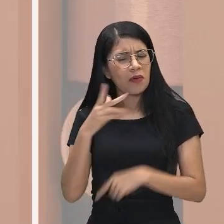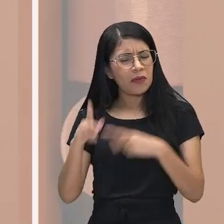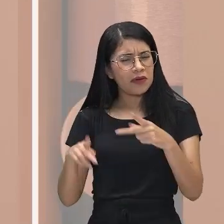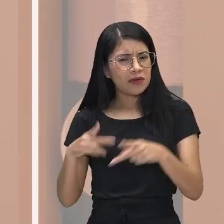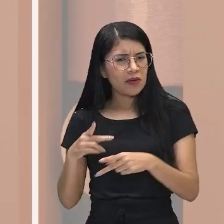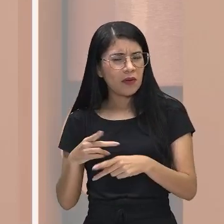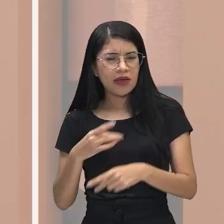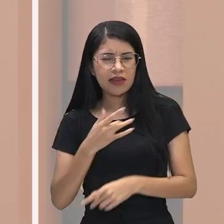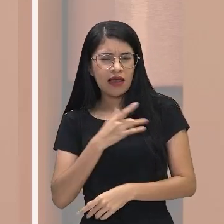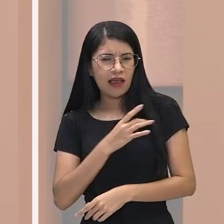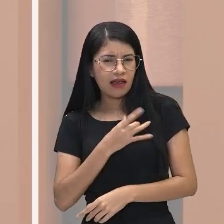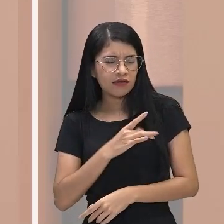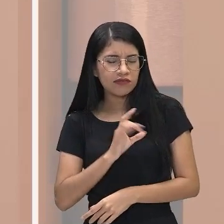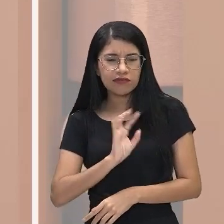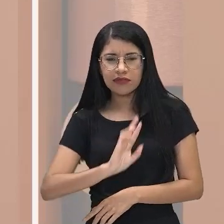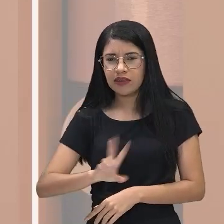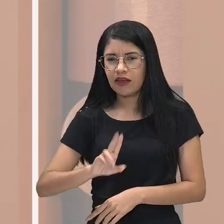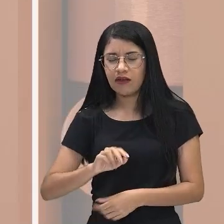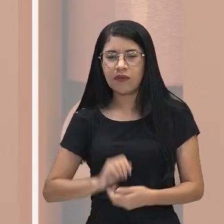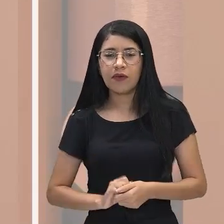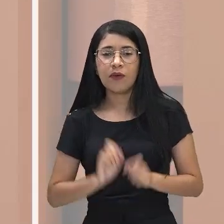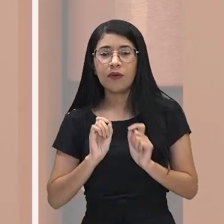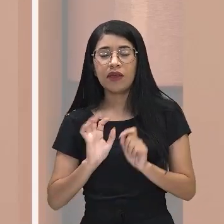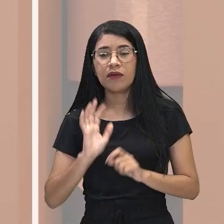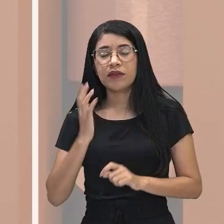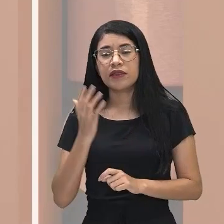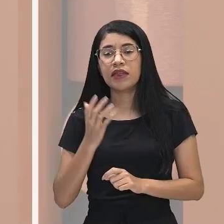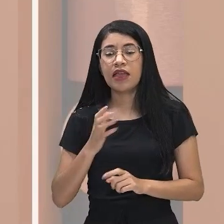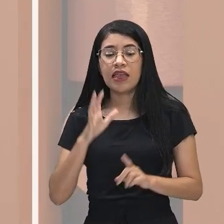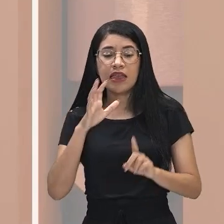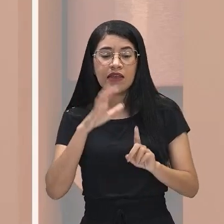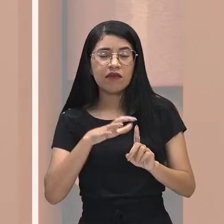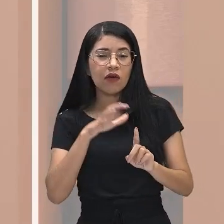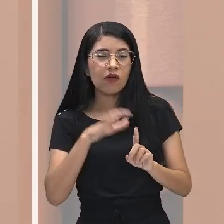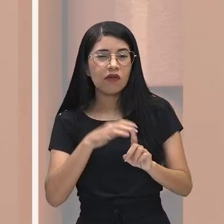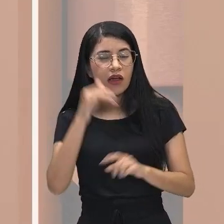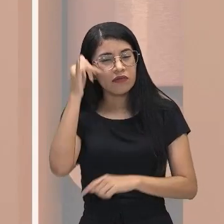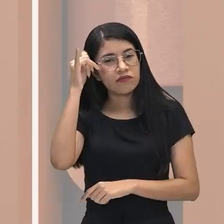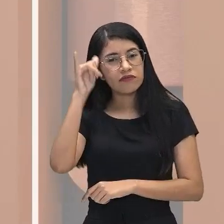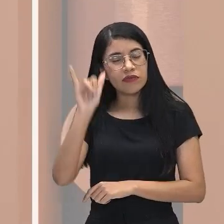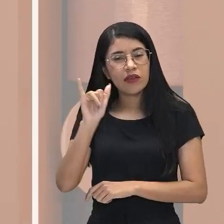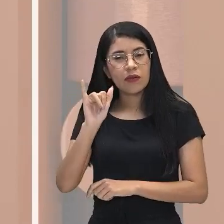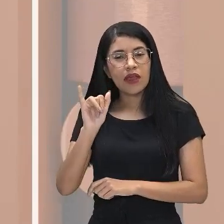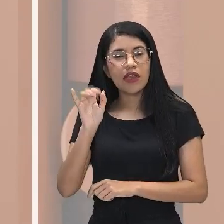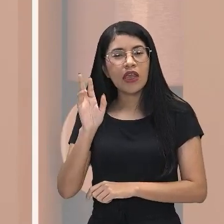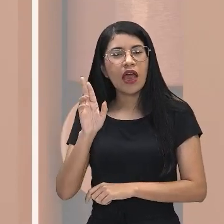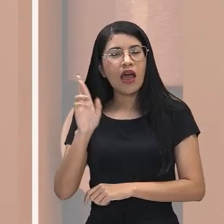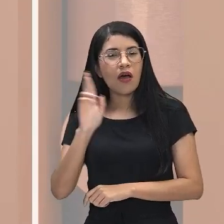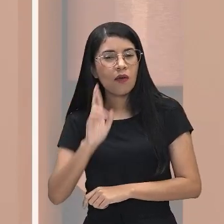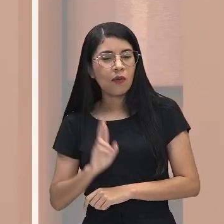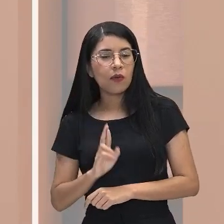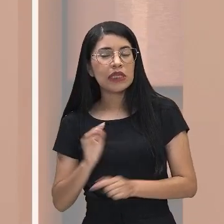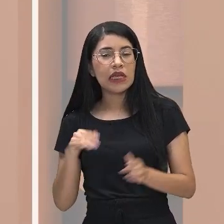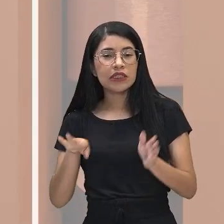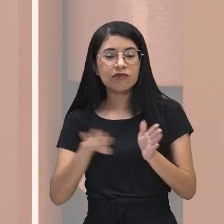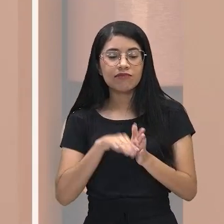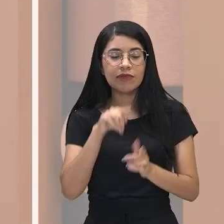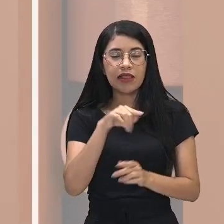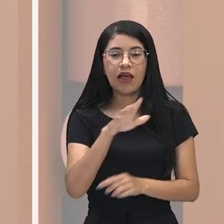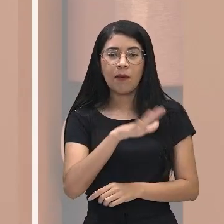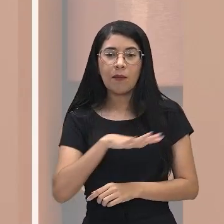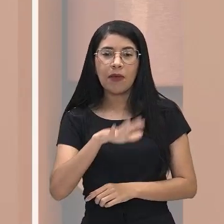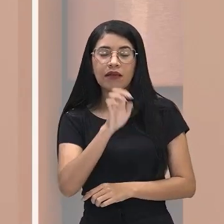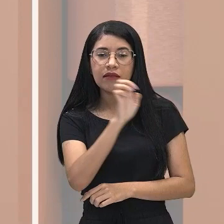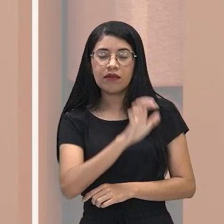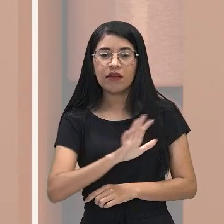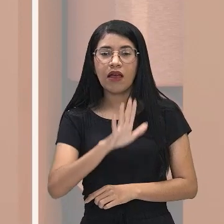caridosos? Não, galera, porque eles não queriam que a influência soviética chegasse até esses países, principalmente ali